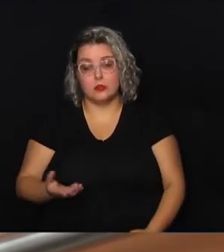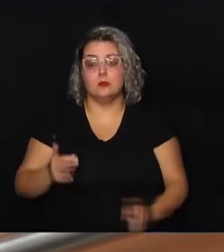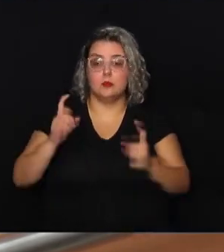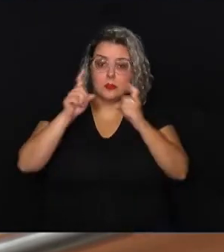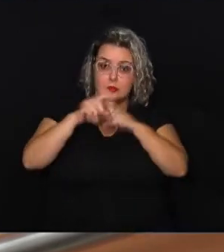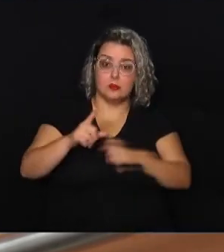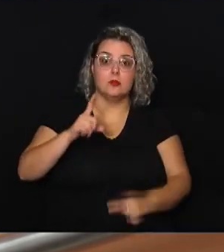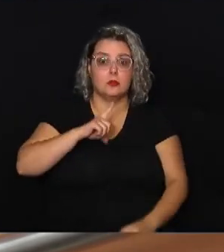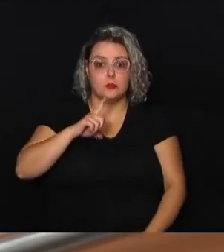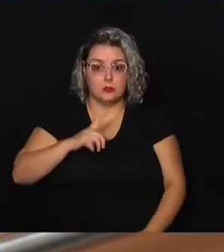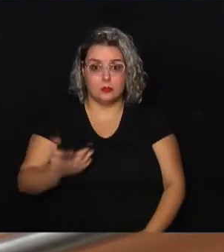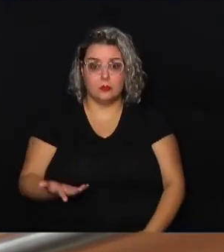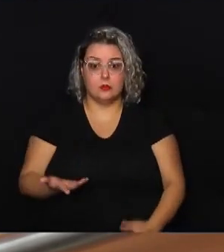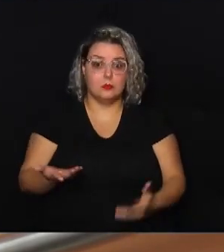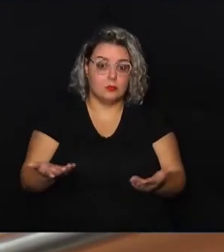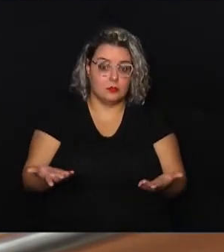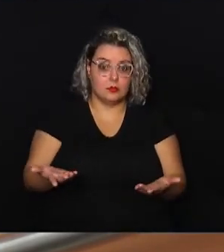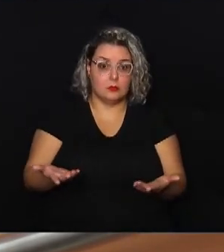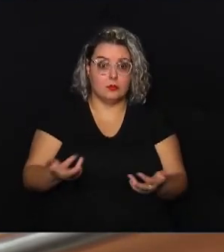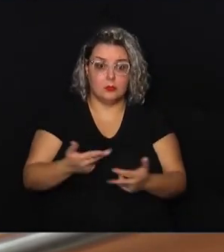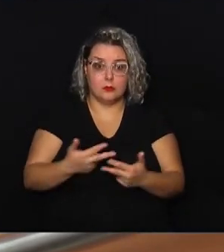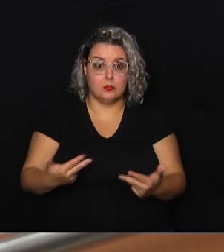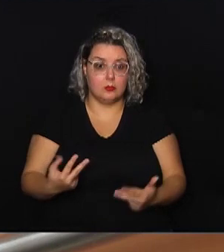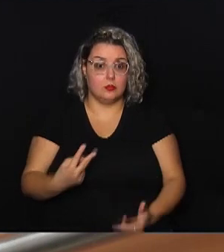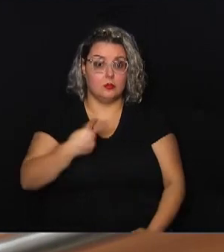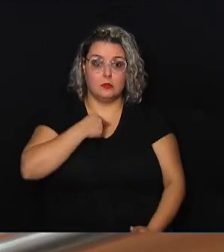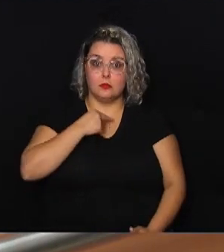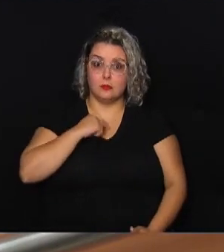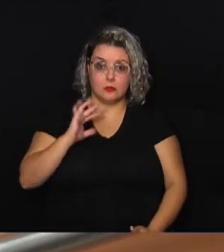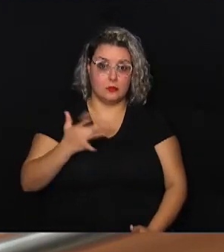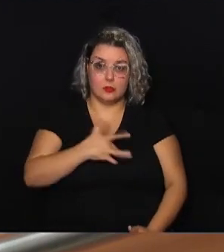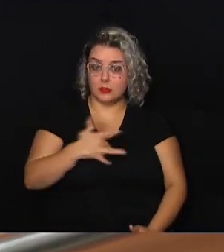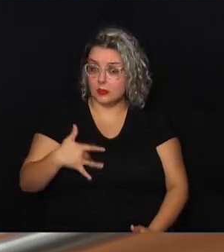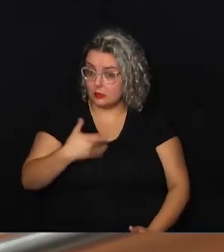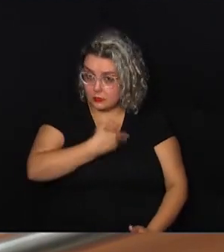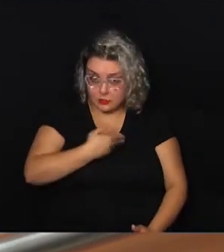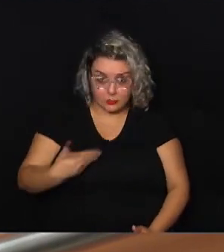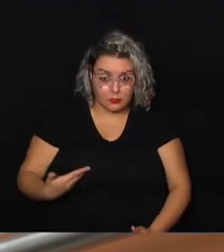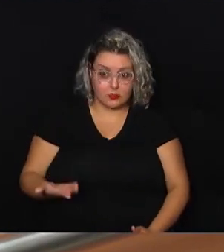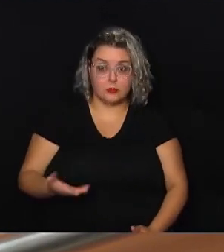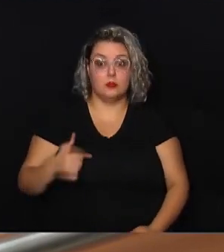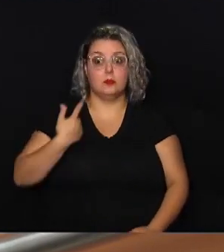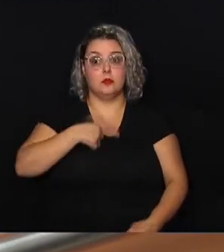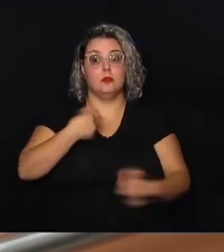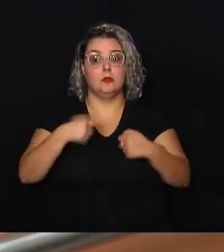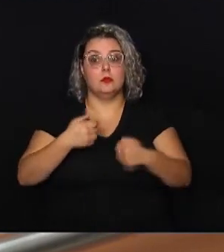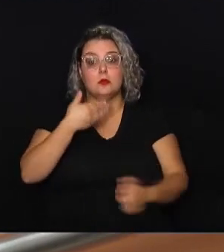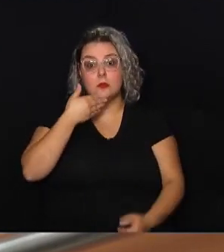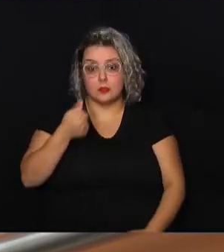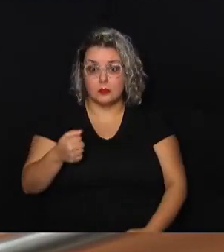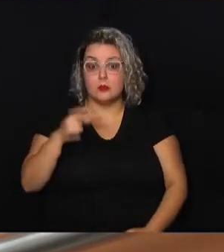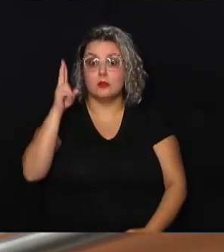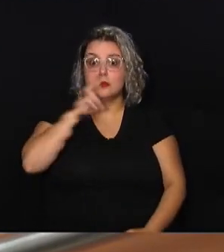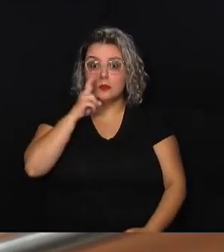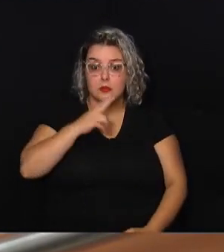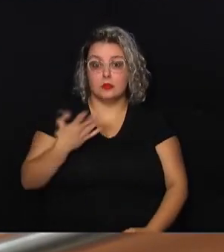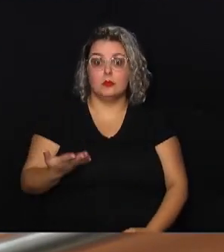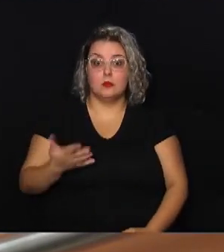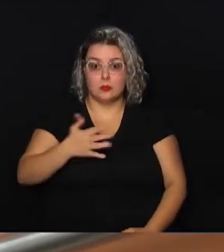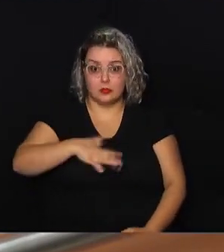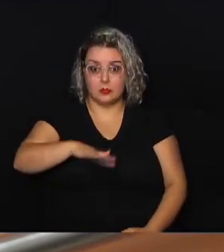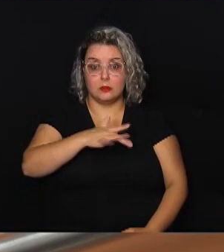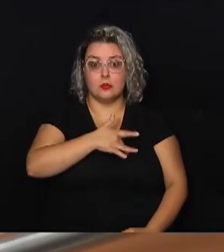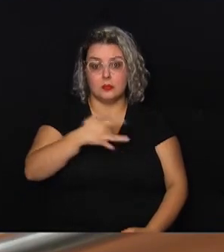que temos, mas isso é uma coisa que não pode acontecer na saúde pública. Nós precisamos de melhorias urgentes na parte da